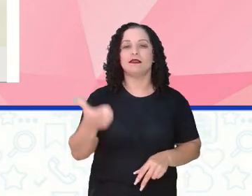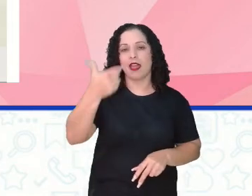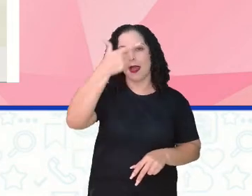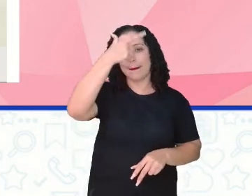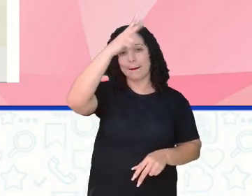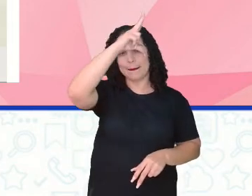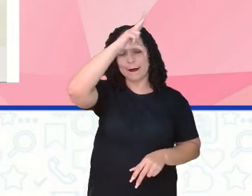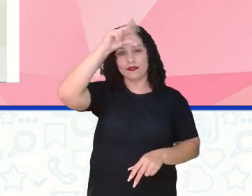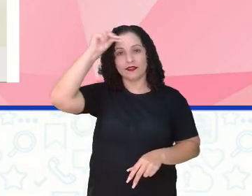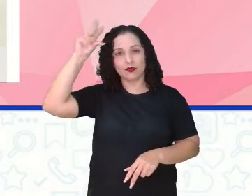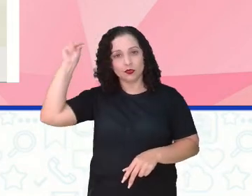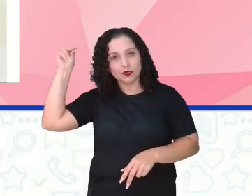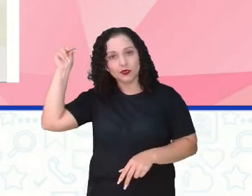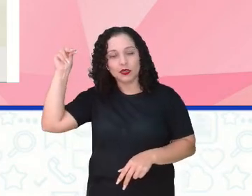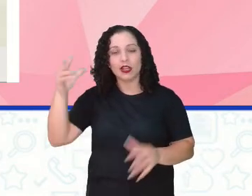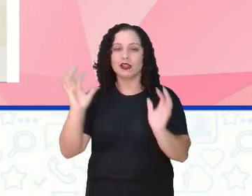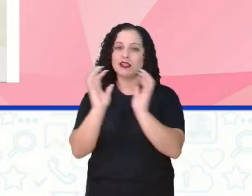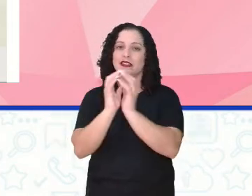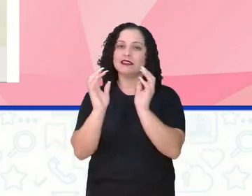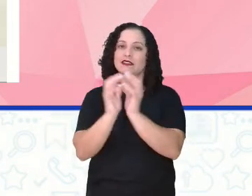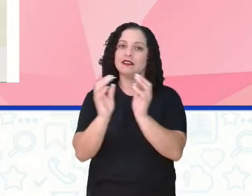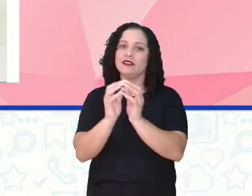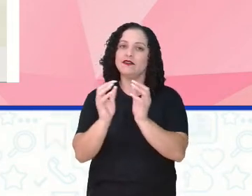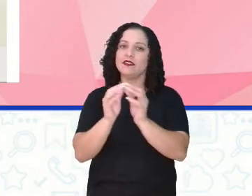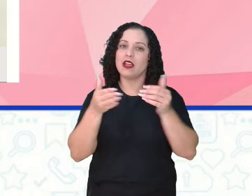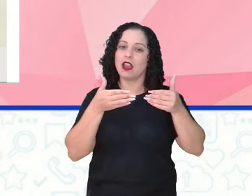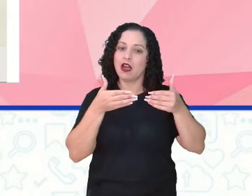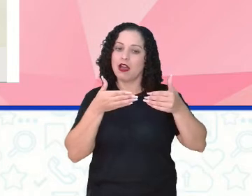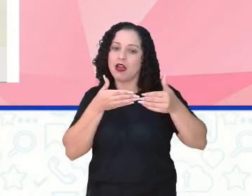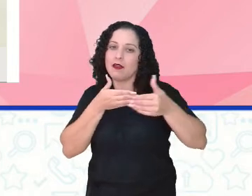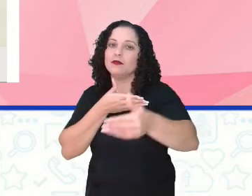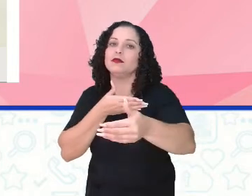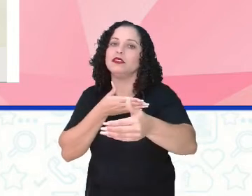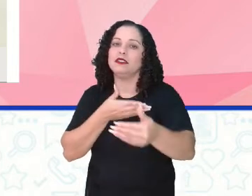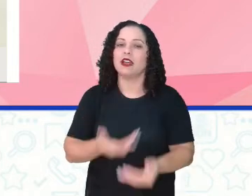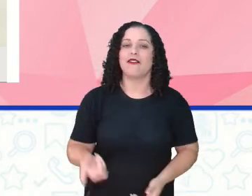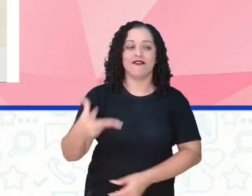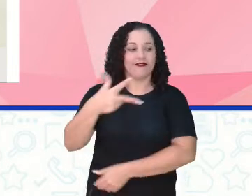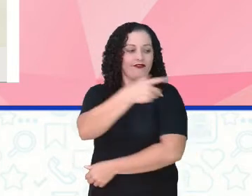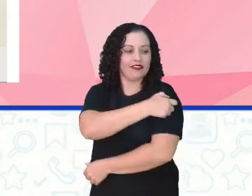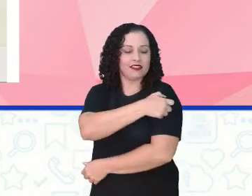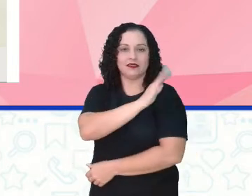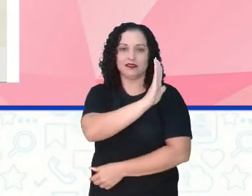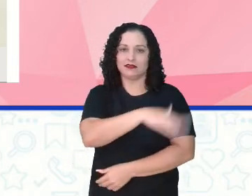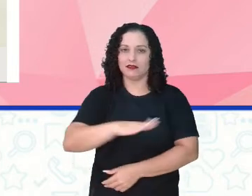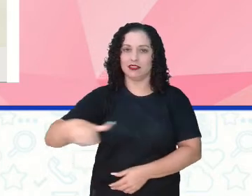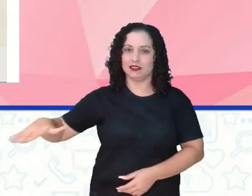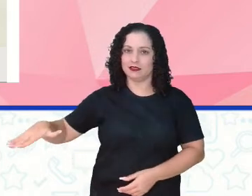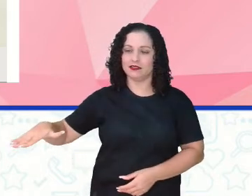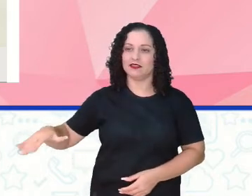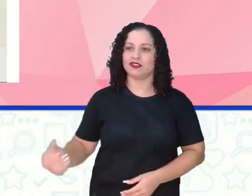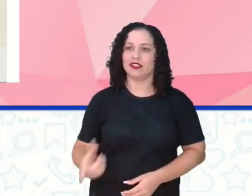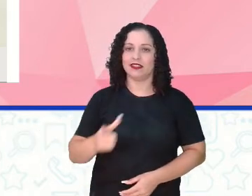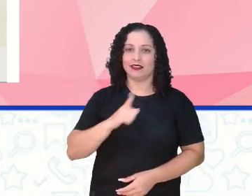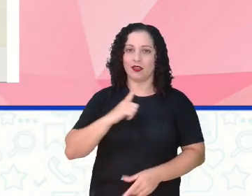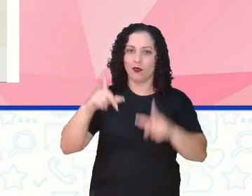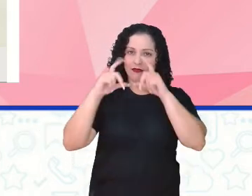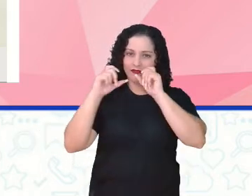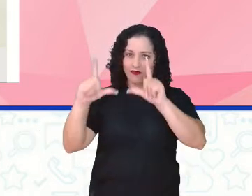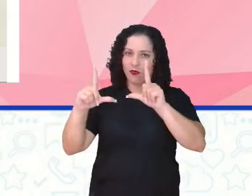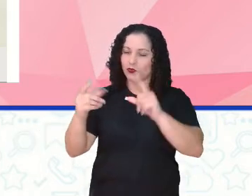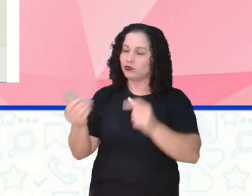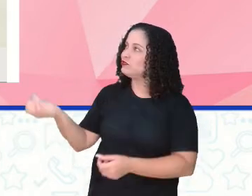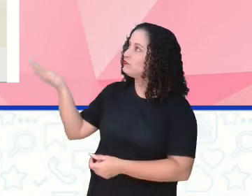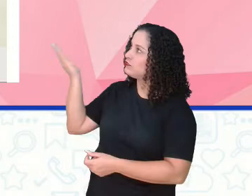contra a Covid-19 para 28 novos locais. E a gente tem aí uma imagem, como